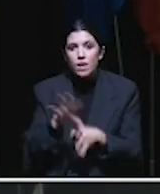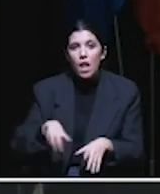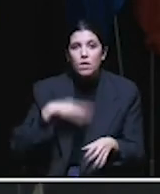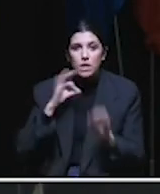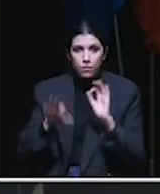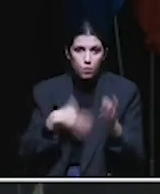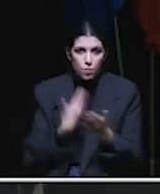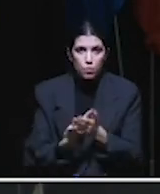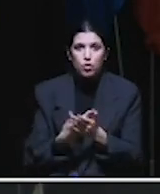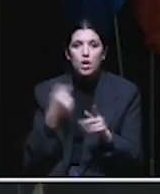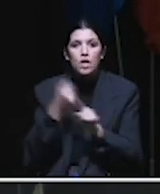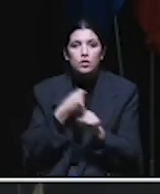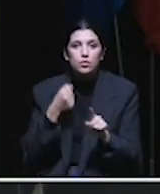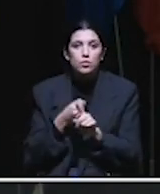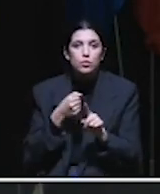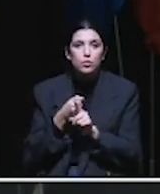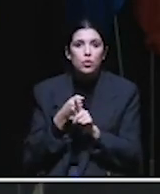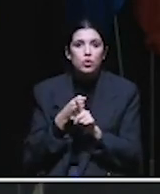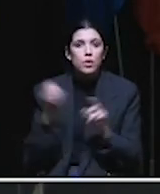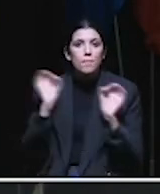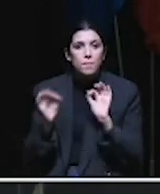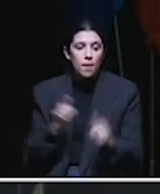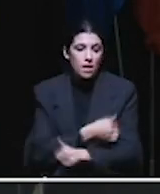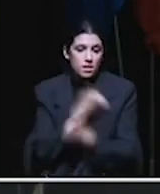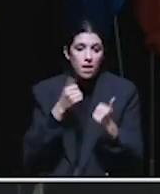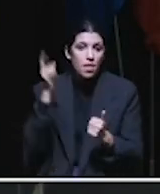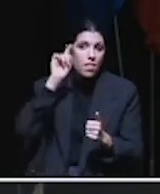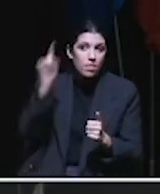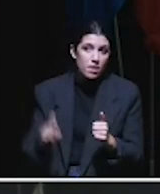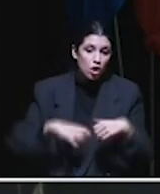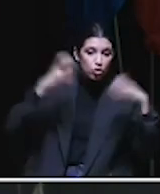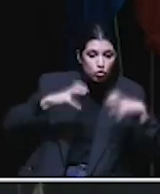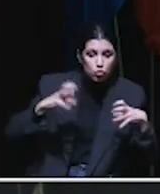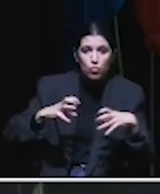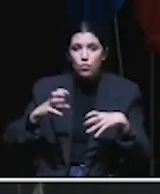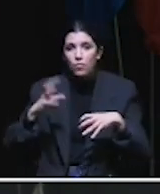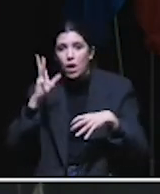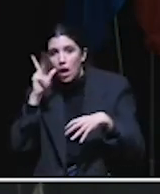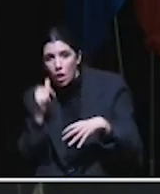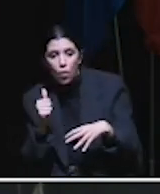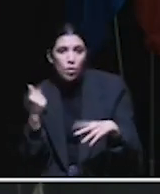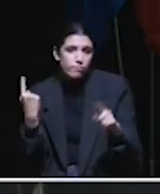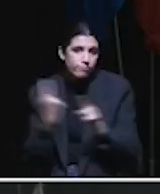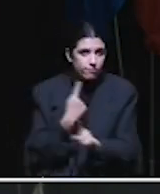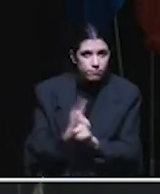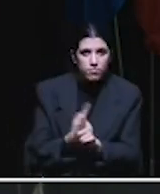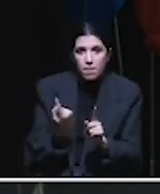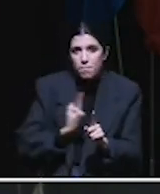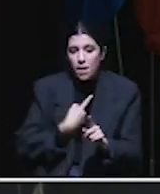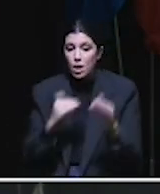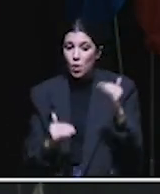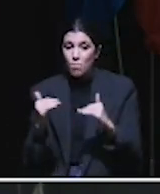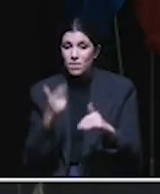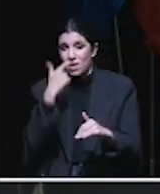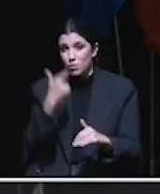calor, para os dias de frio, para os dias de chuva, ao mesmo tempo que melhoram o nosso dia-a-dia. É tempo de compensar quem sofreu